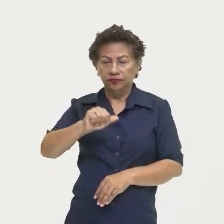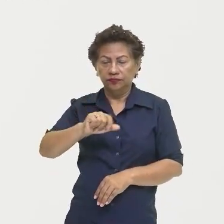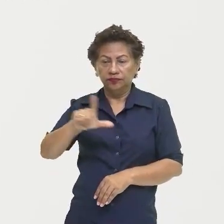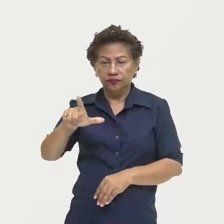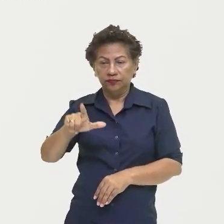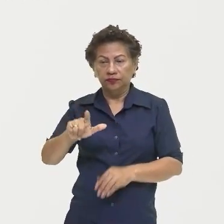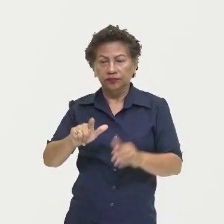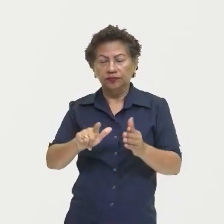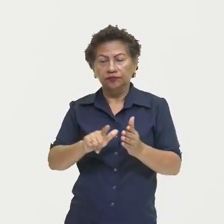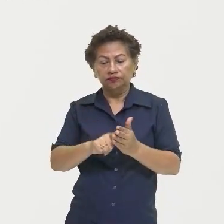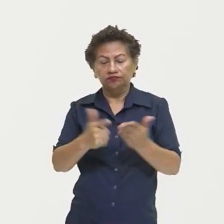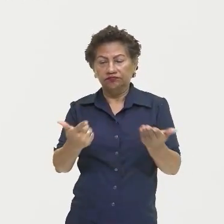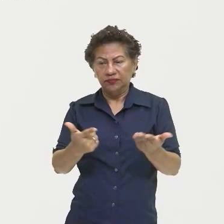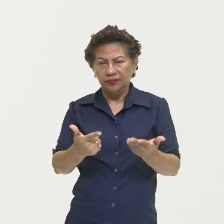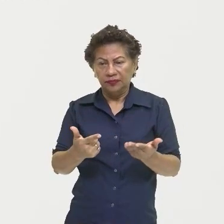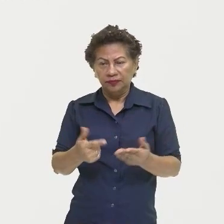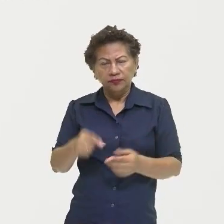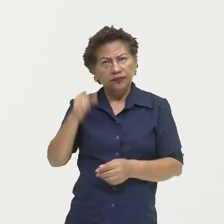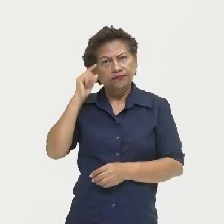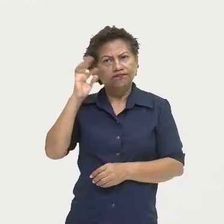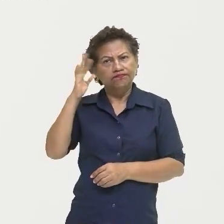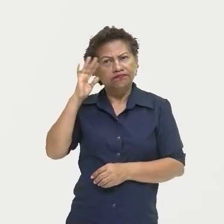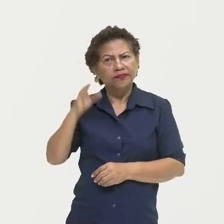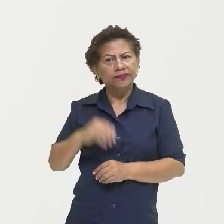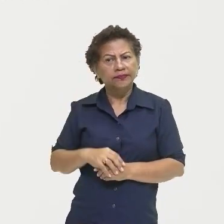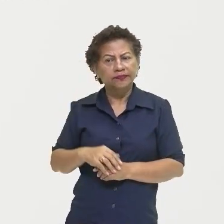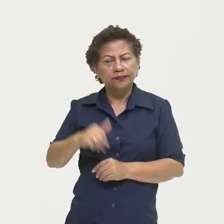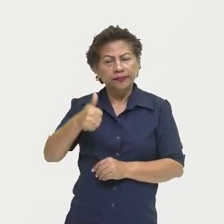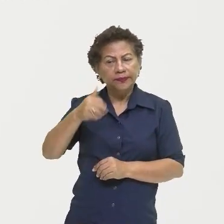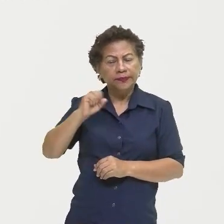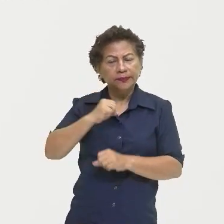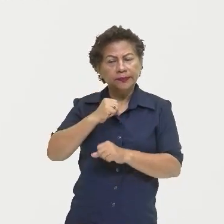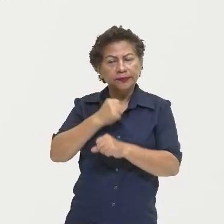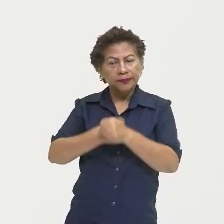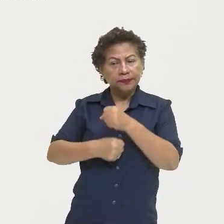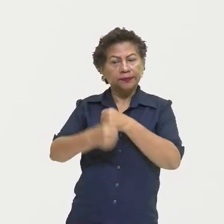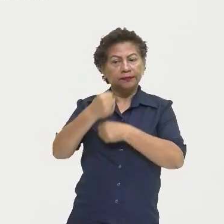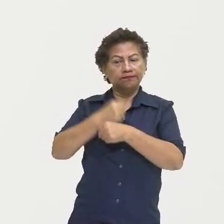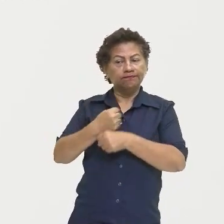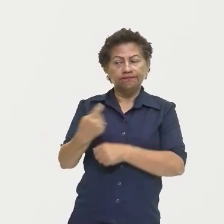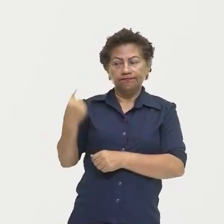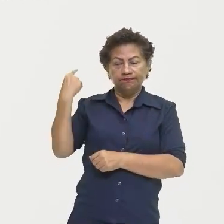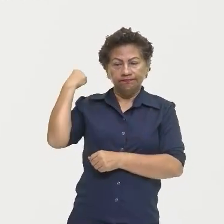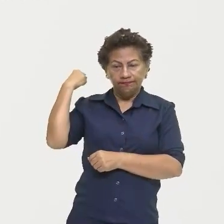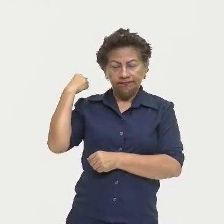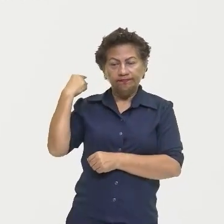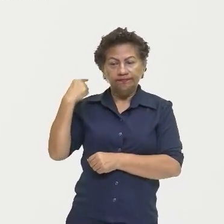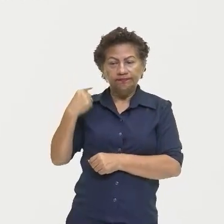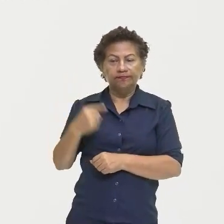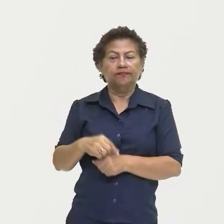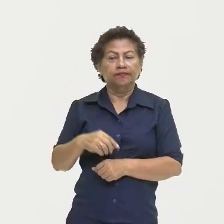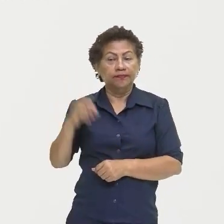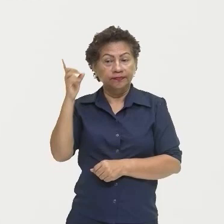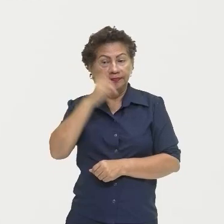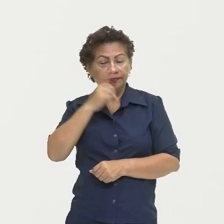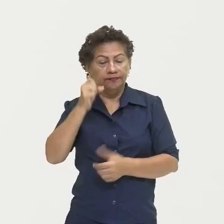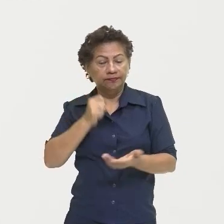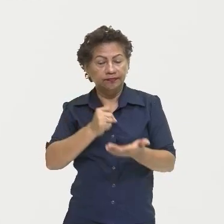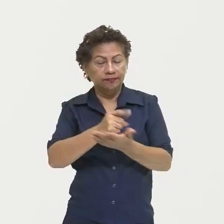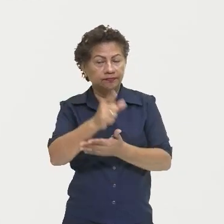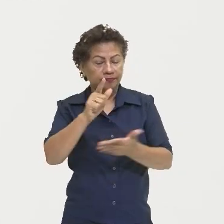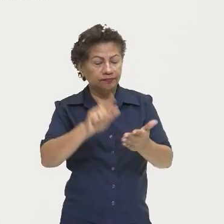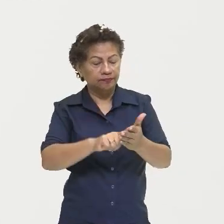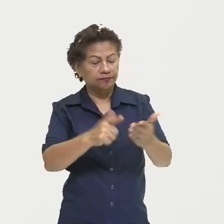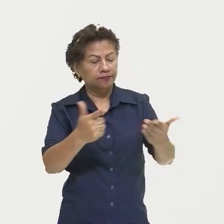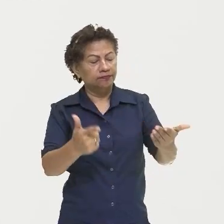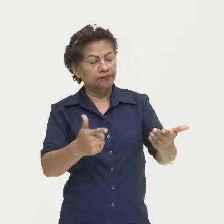como aí há 10 anos atrás, né? Onde a gente tinha ali no domingo, a gente sempre comprava o jornal, ia ler